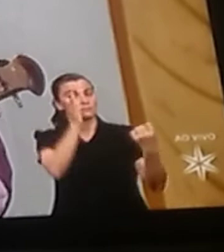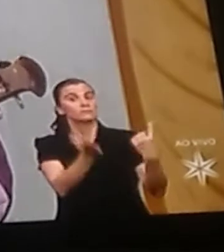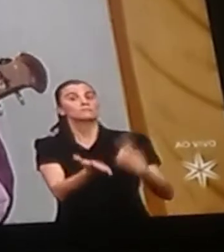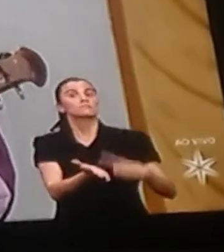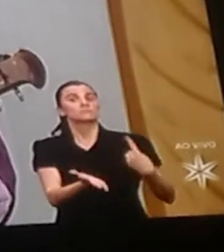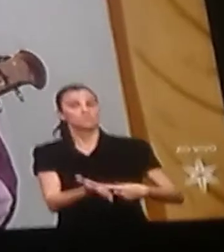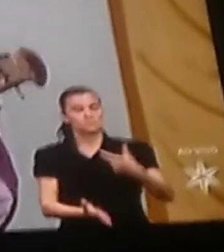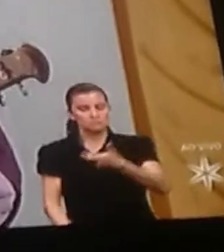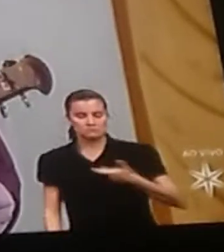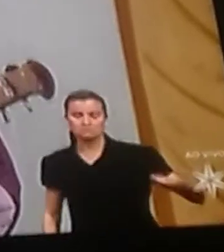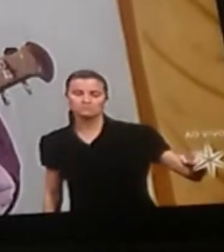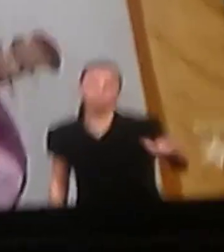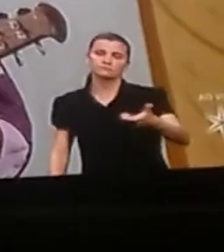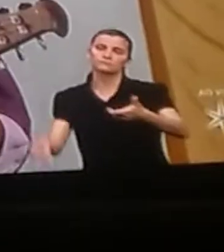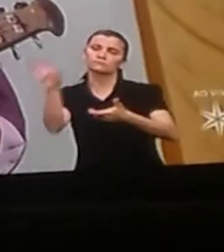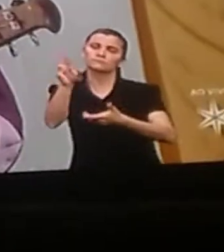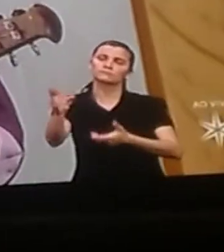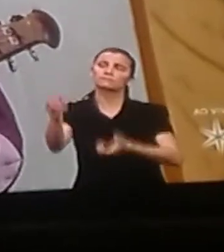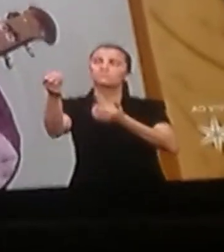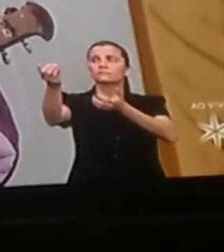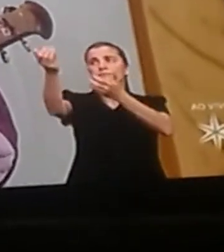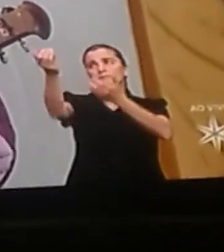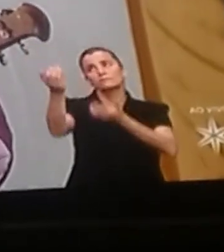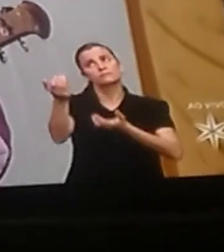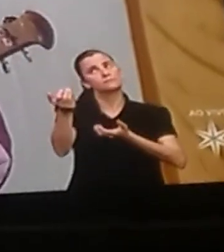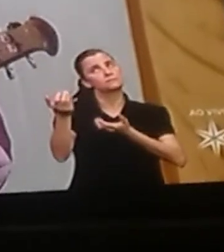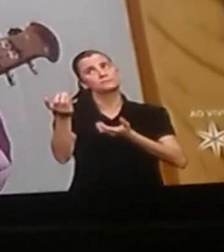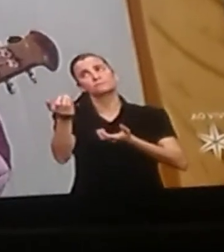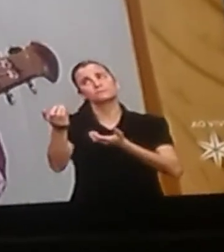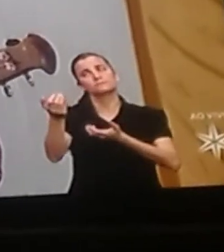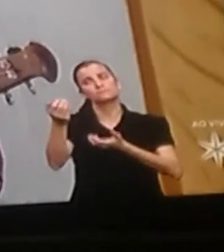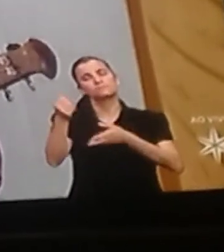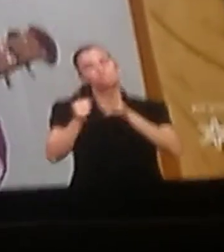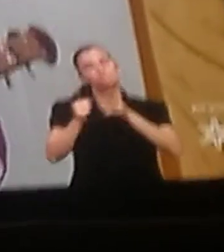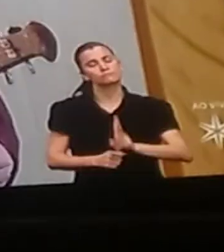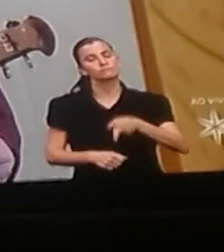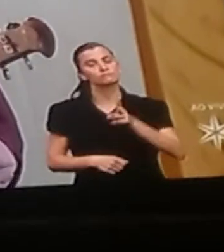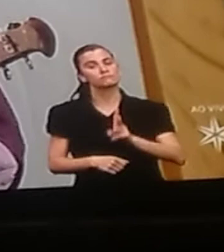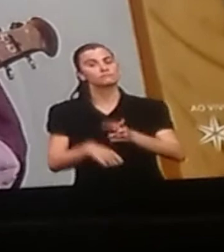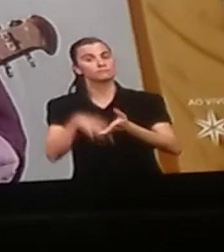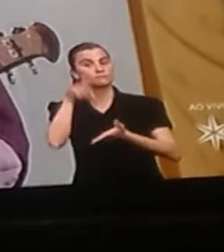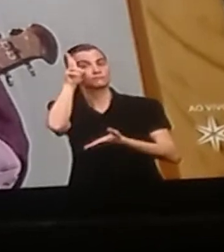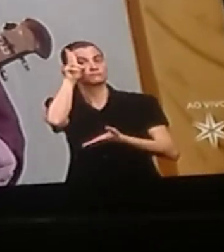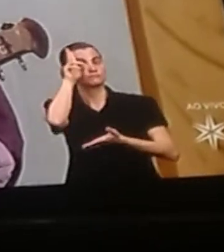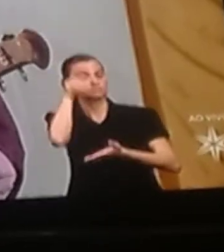aliança. Procurando-se seu poder.